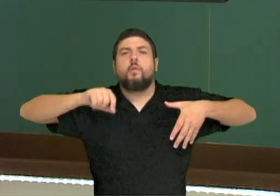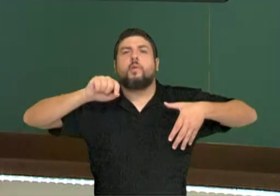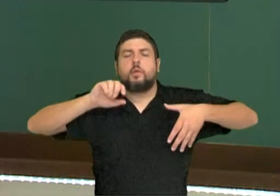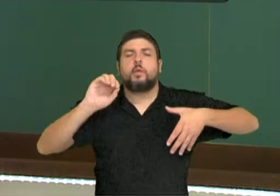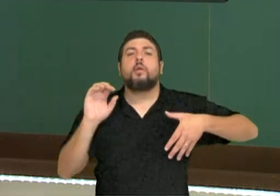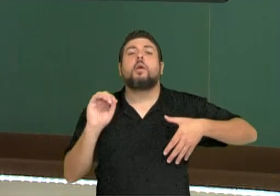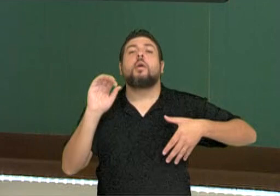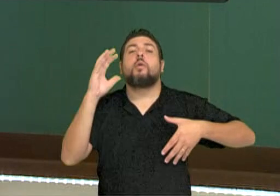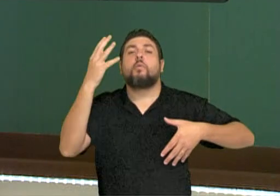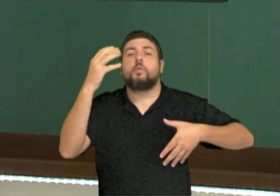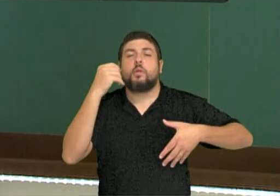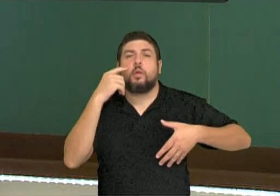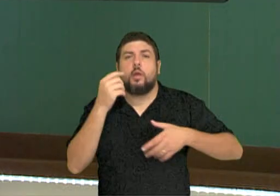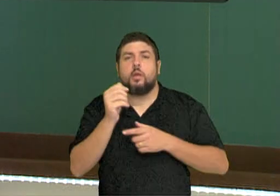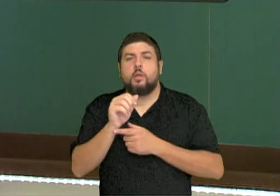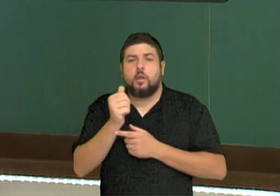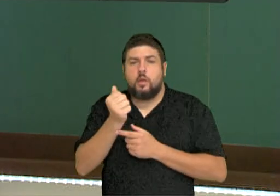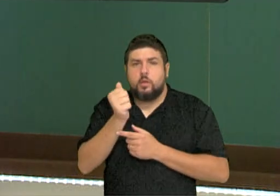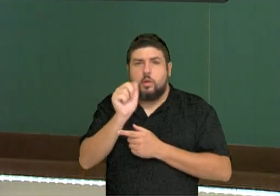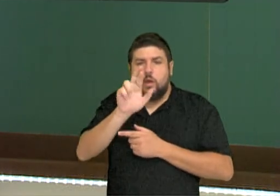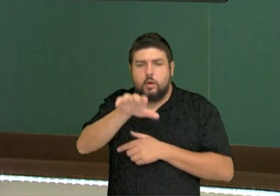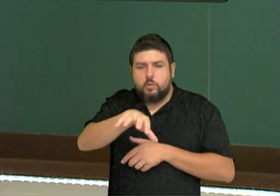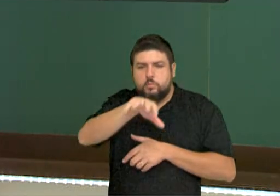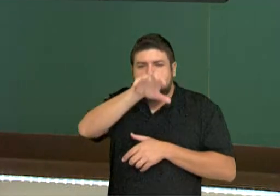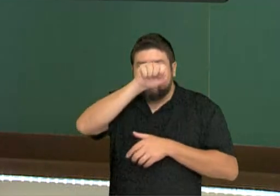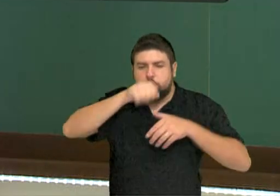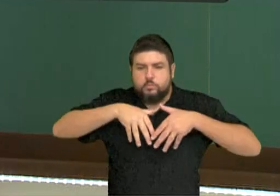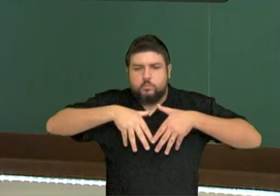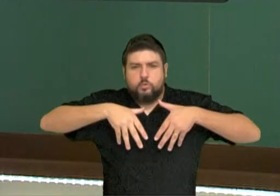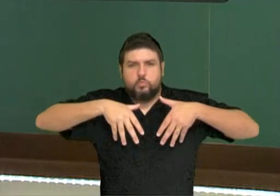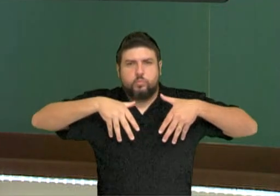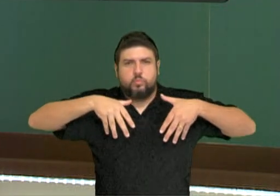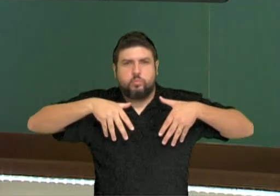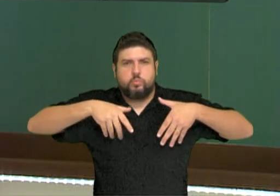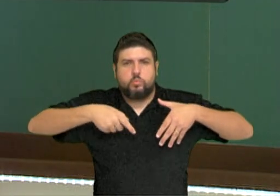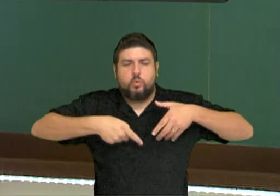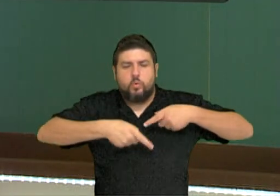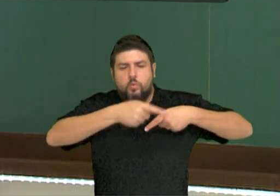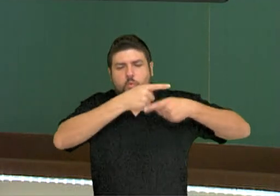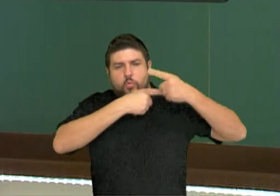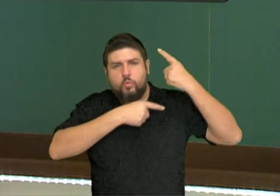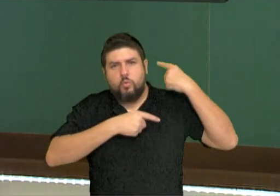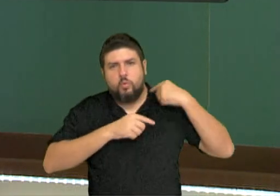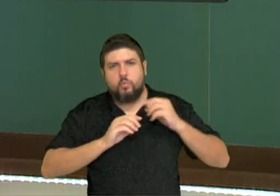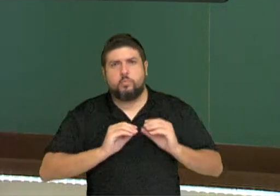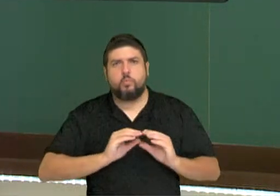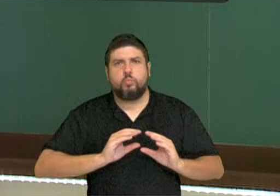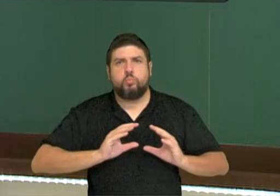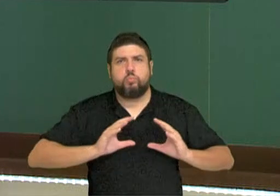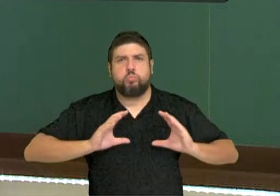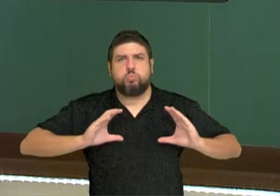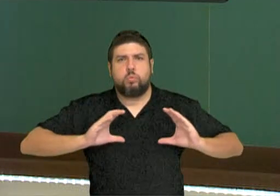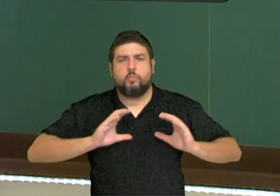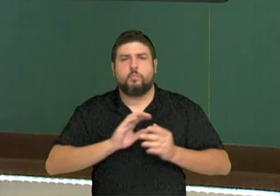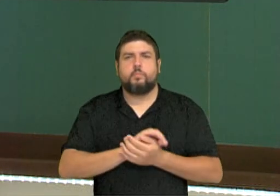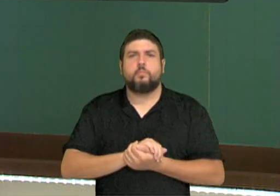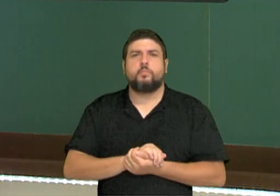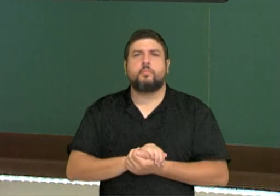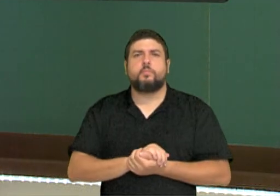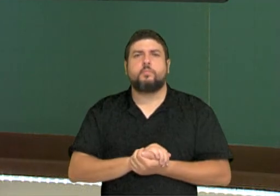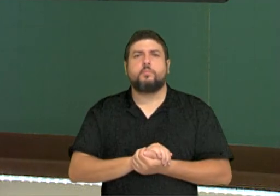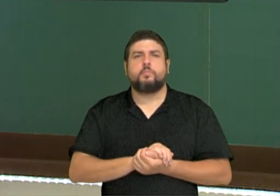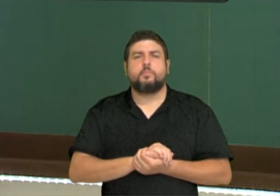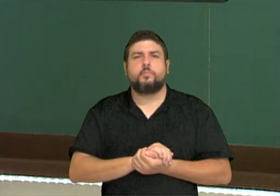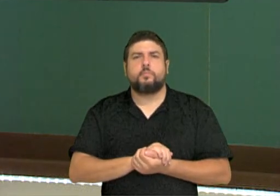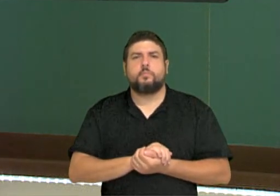aí que o ar entra pelas vias respiratórias e consegue chegar até os nossos pulmões.